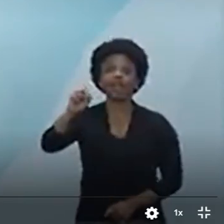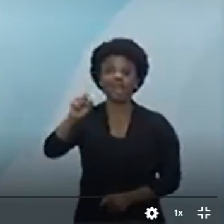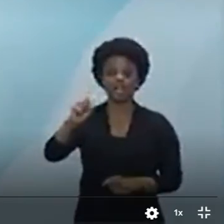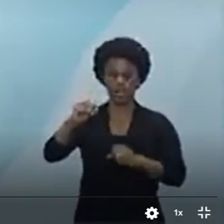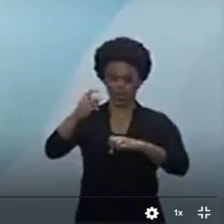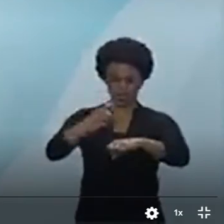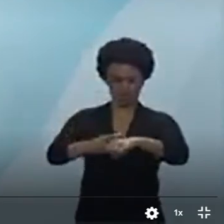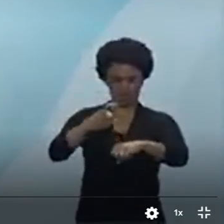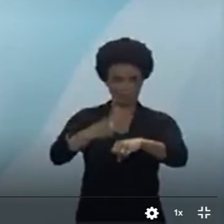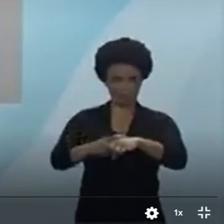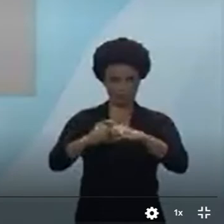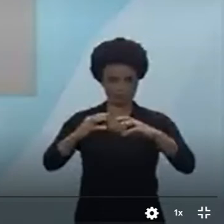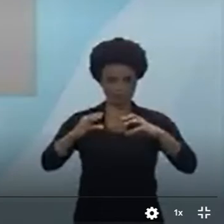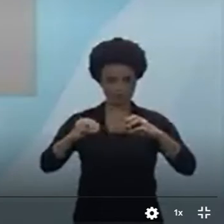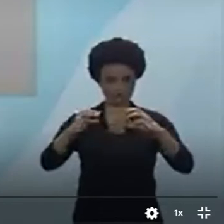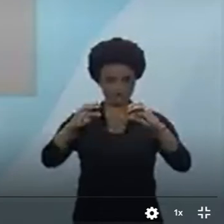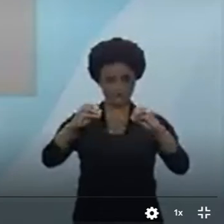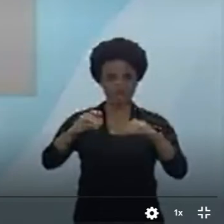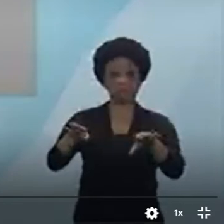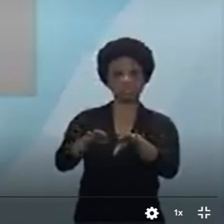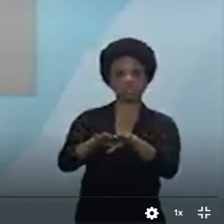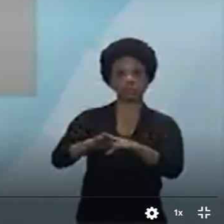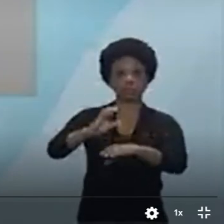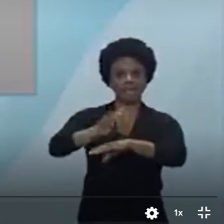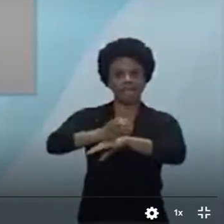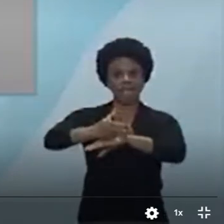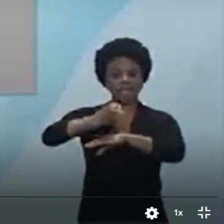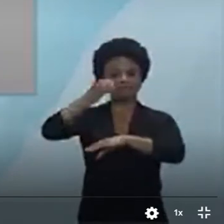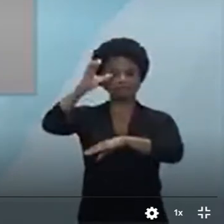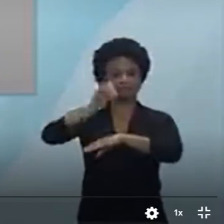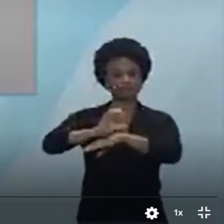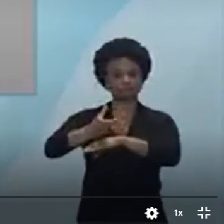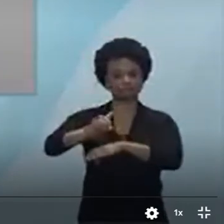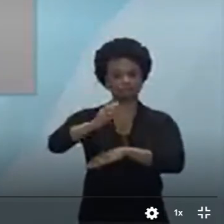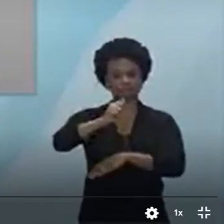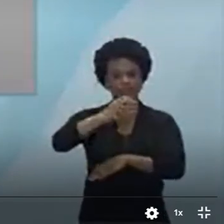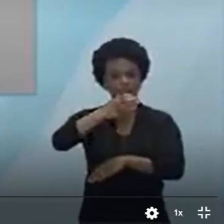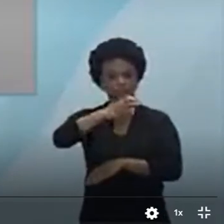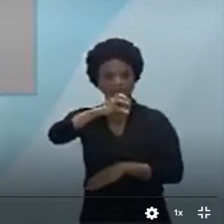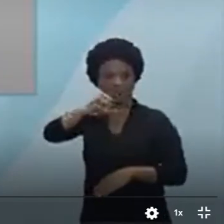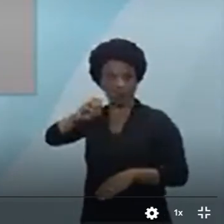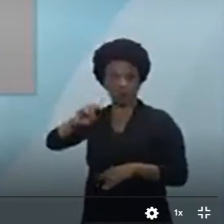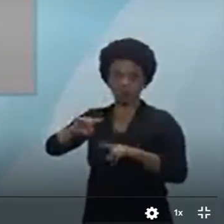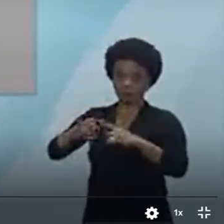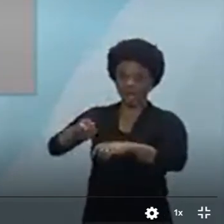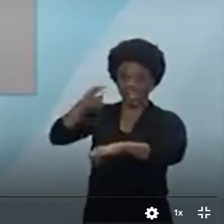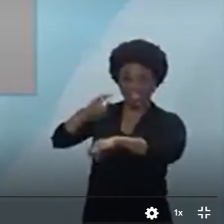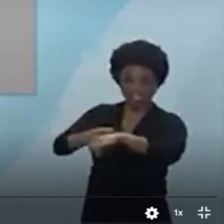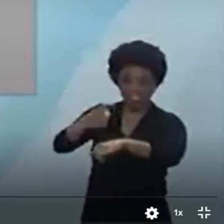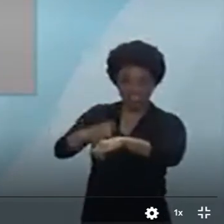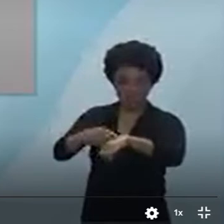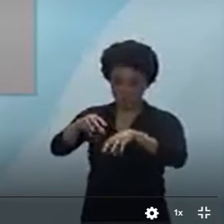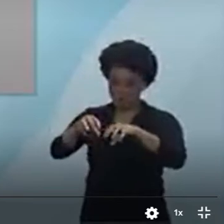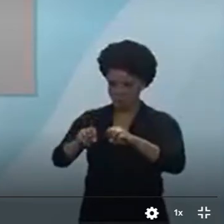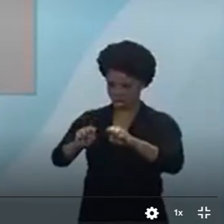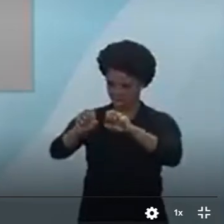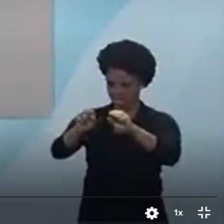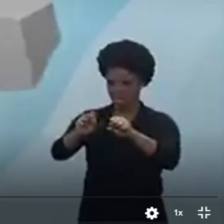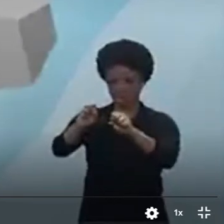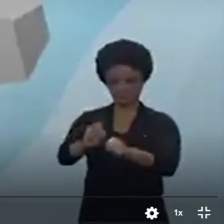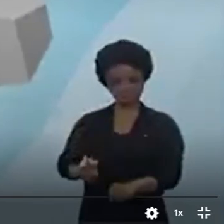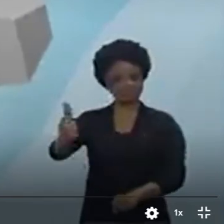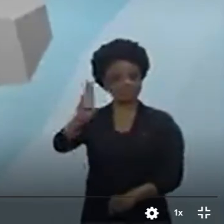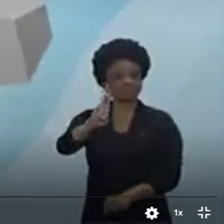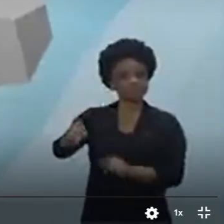O concreto possui alta resistência à compressão, porém seu uso é limitado quando submetido a outros tipos de esforços, como